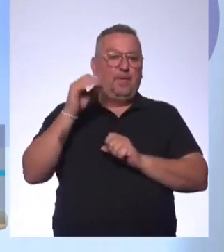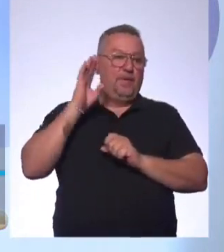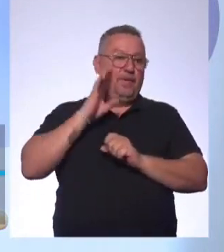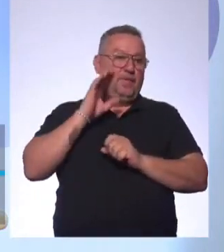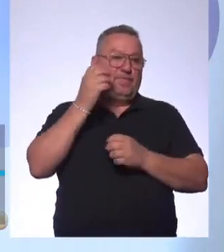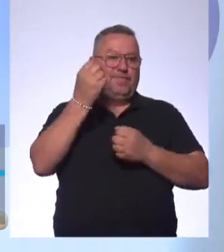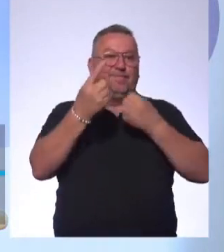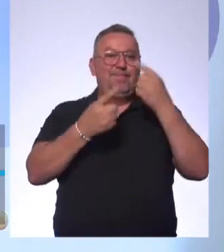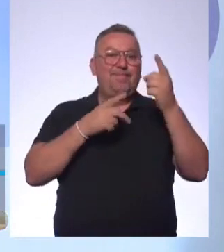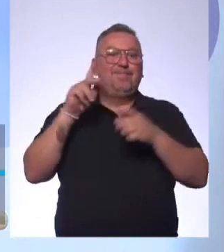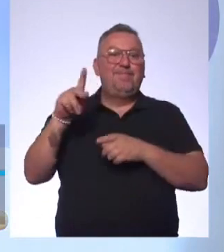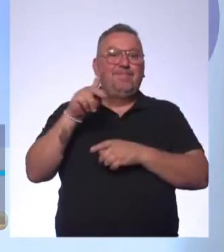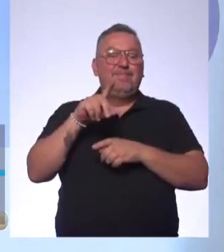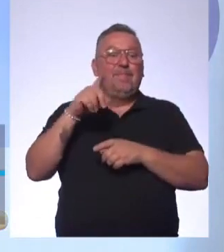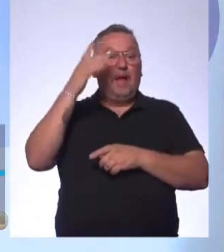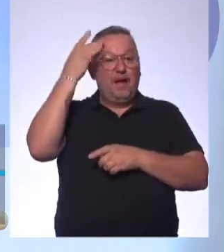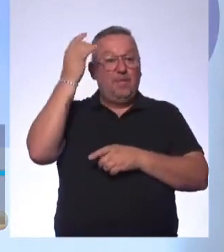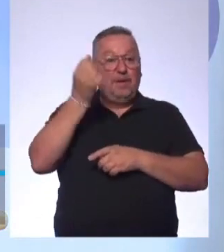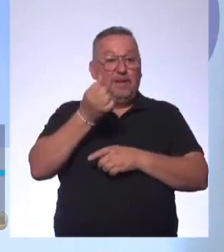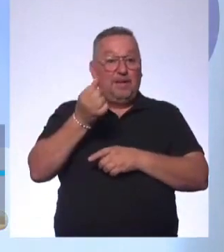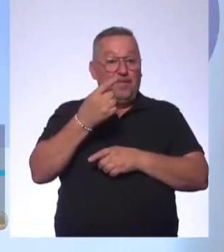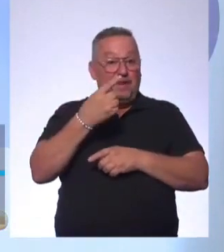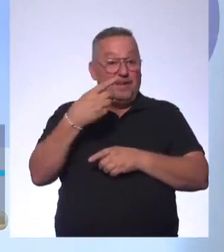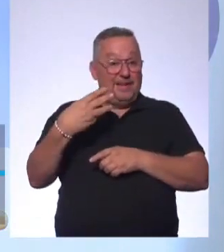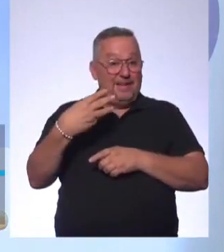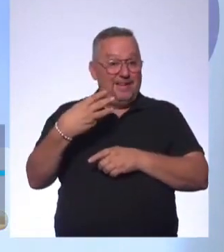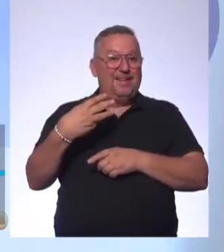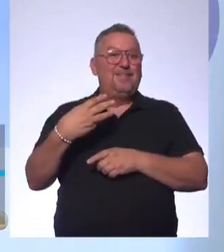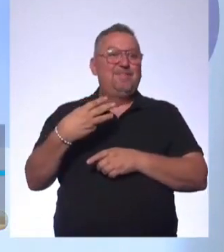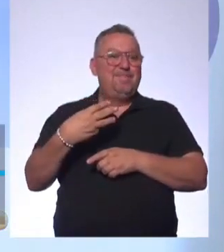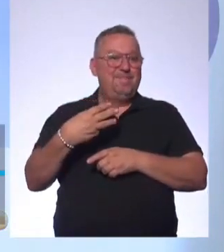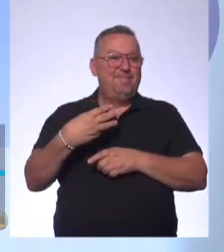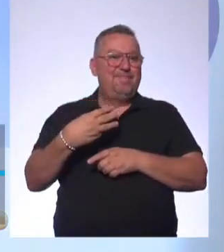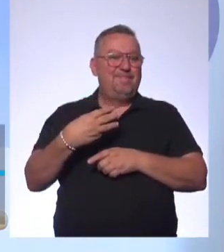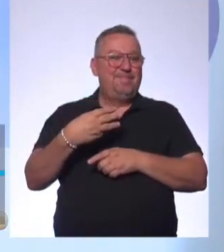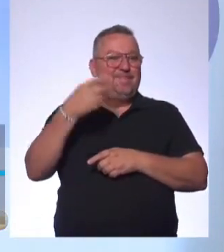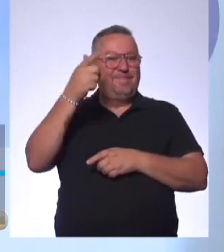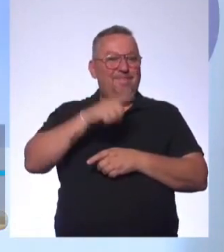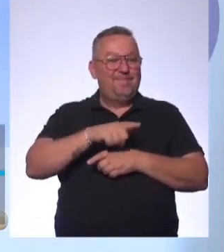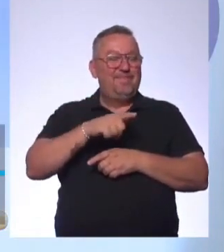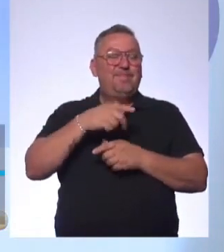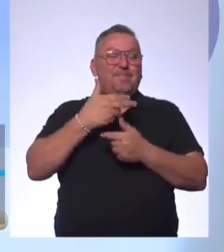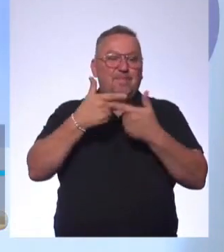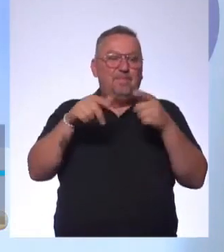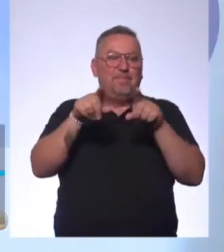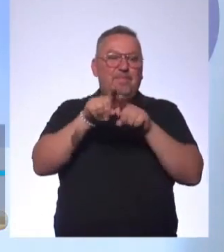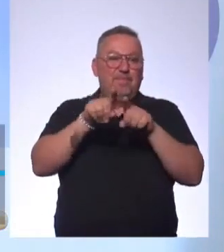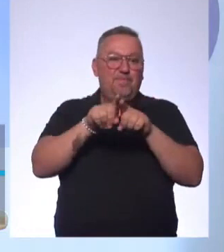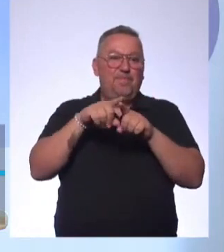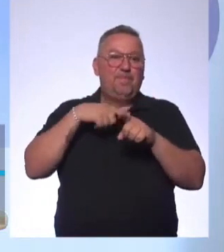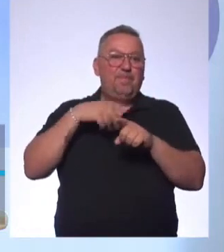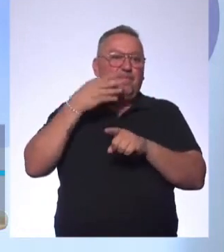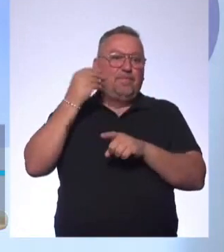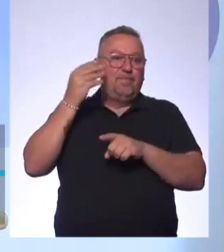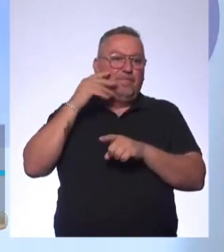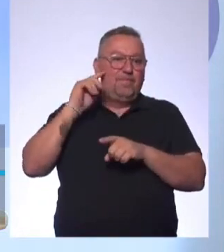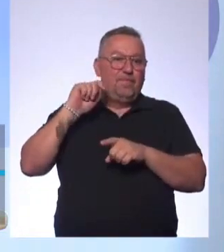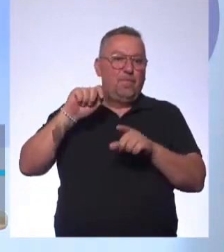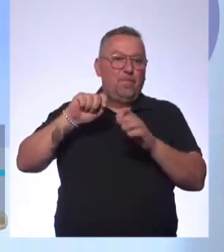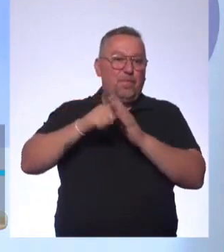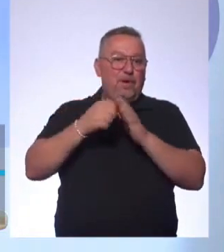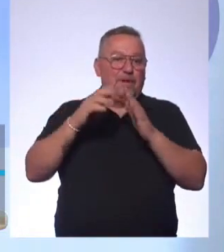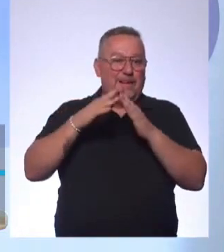Alguns professores estão lembrando que amanhã é sexta-feira 13. Eita! Tá vendo? Outra superstição. Por favor, quem tem gato preto, tranque todos em